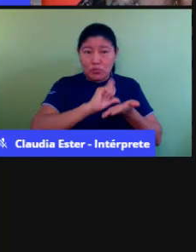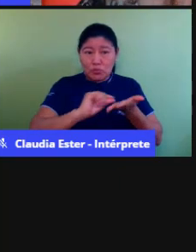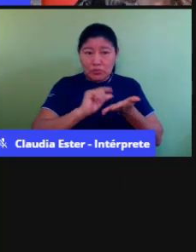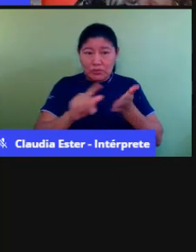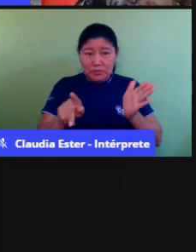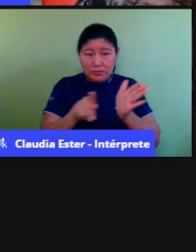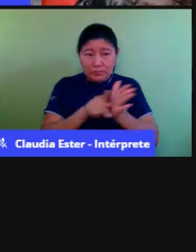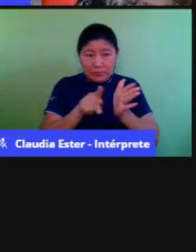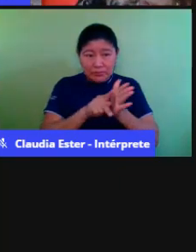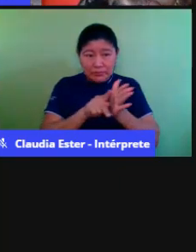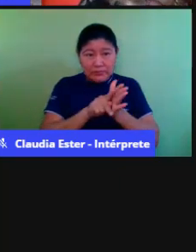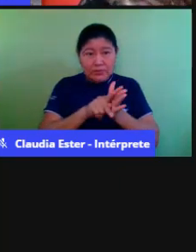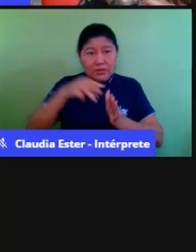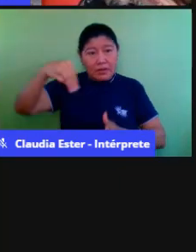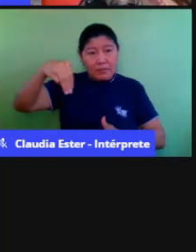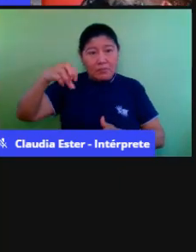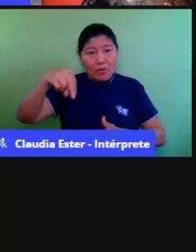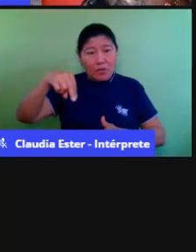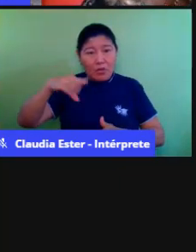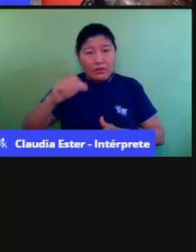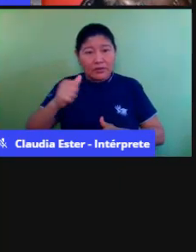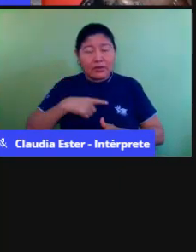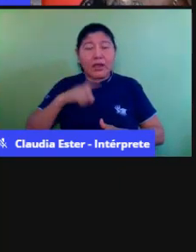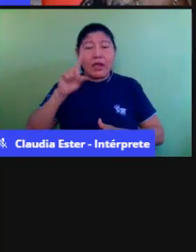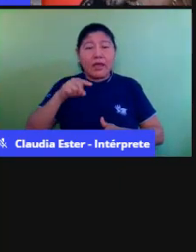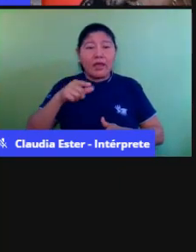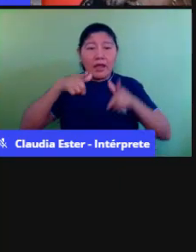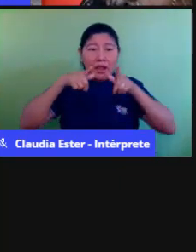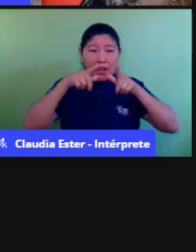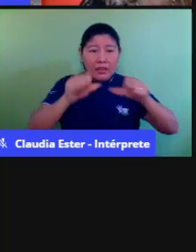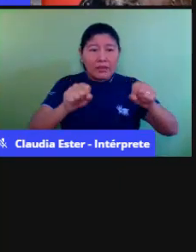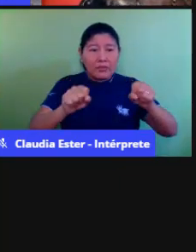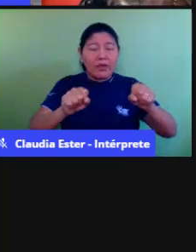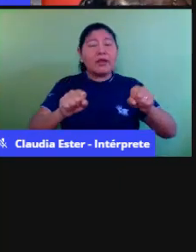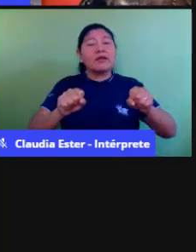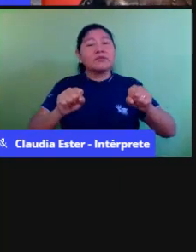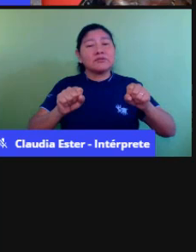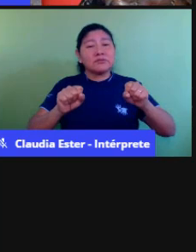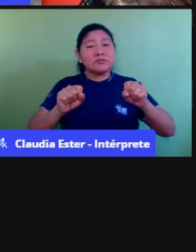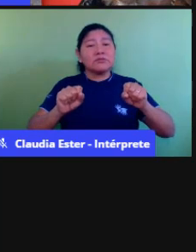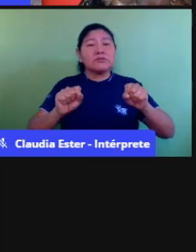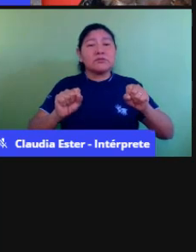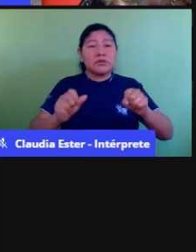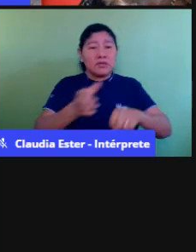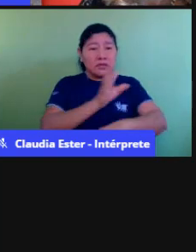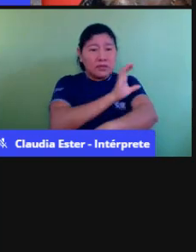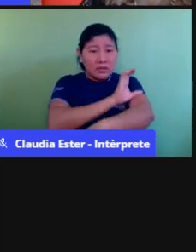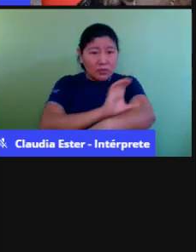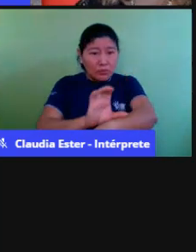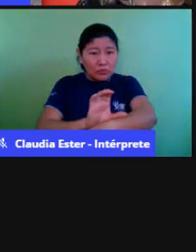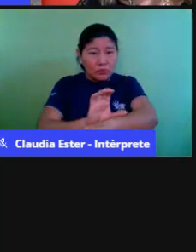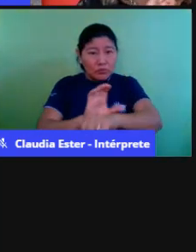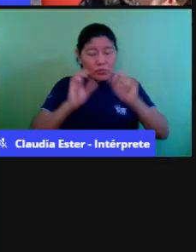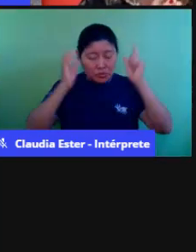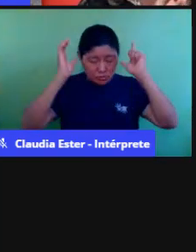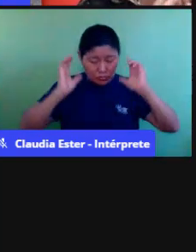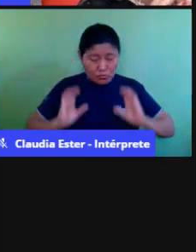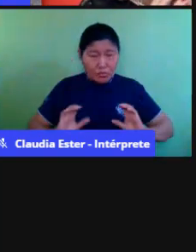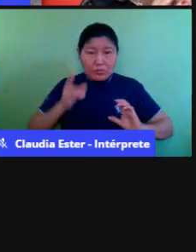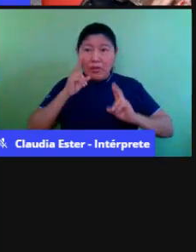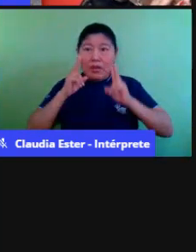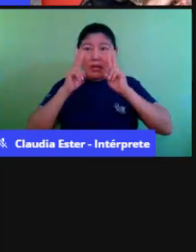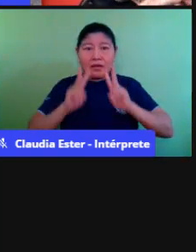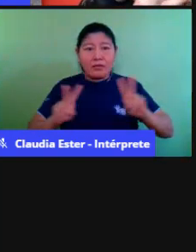É o seguinte, o título do artigo é A Linguagem da Cultura Corporal sob o olhar de professores da educação infantil.